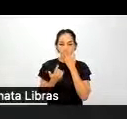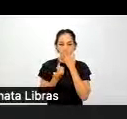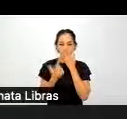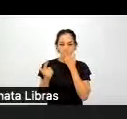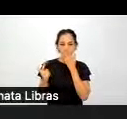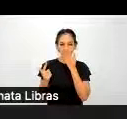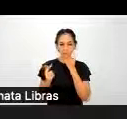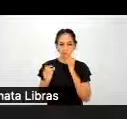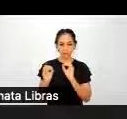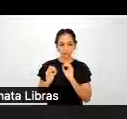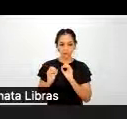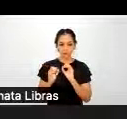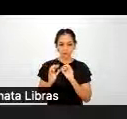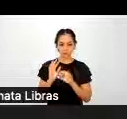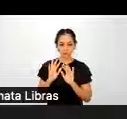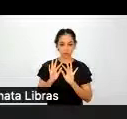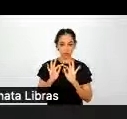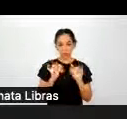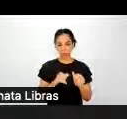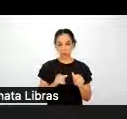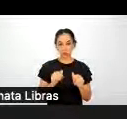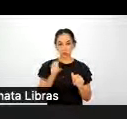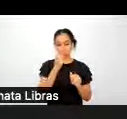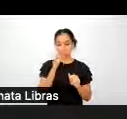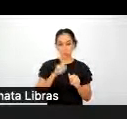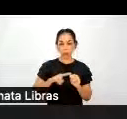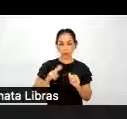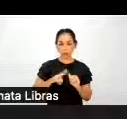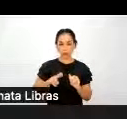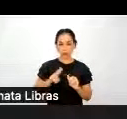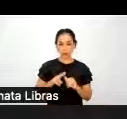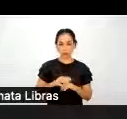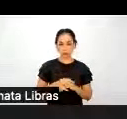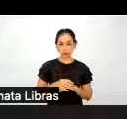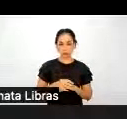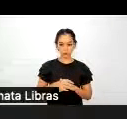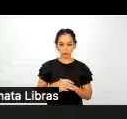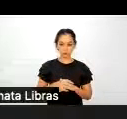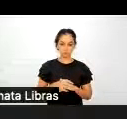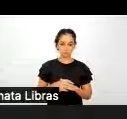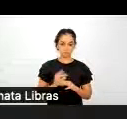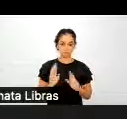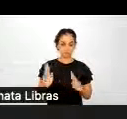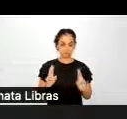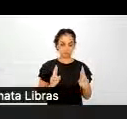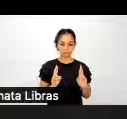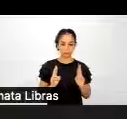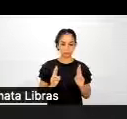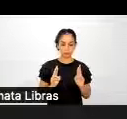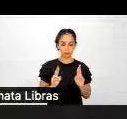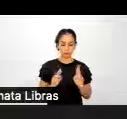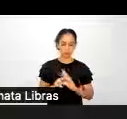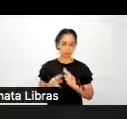para esse espaço, mas a ideia do uso que está na expectativa de um